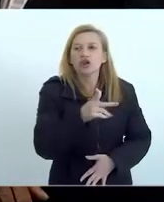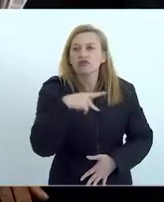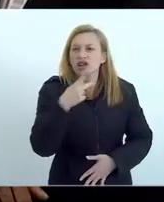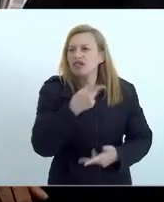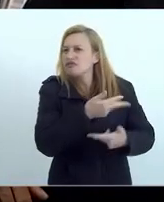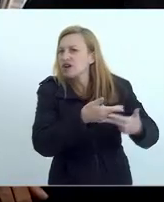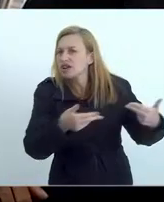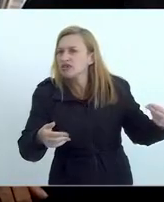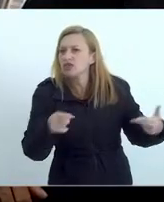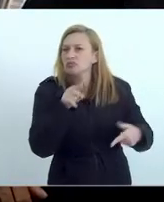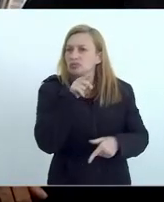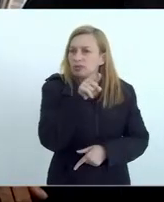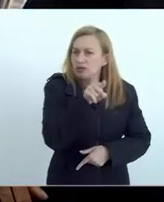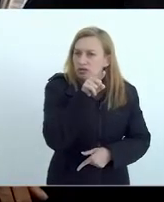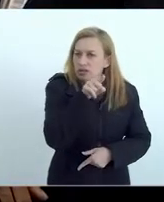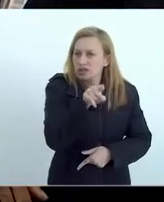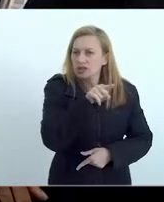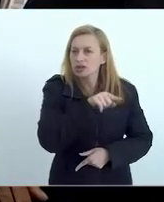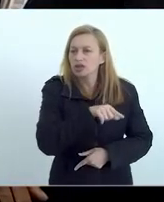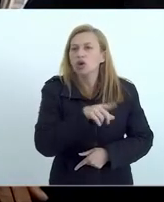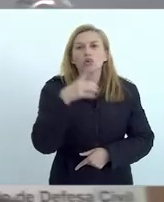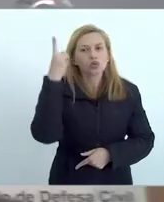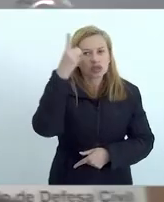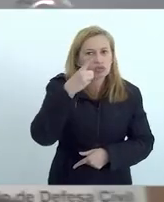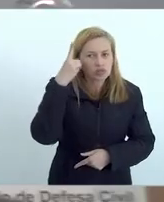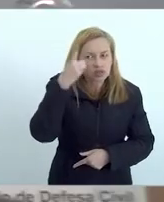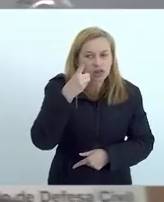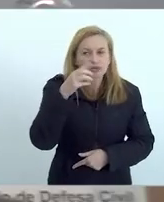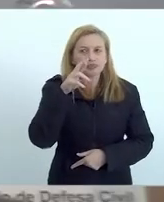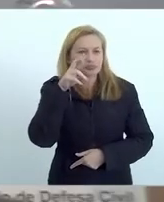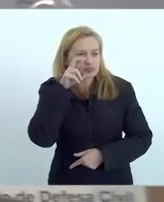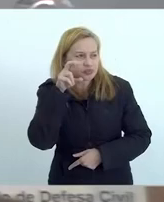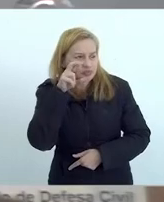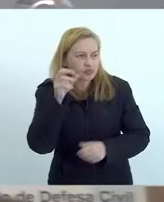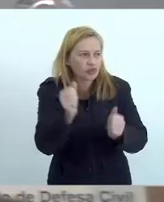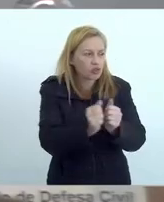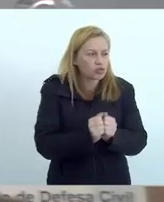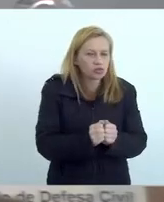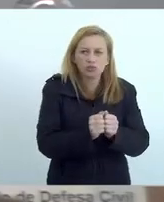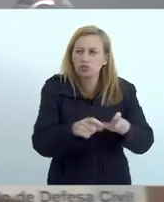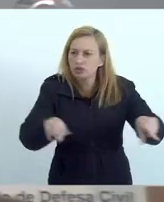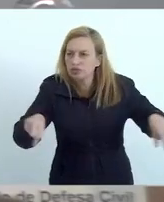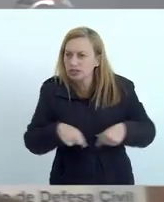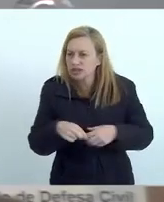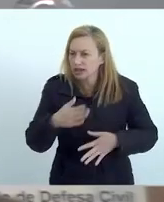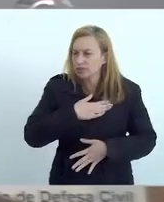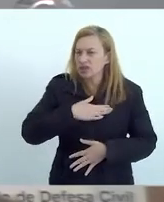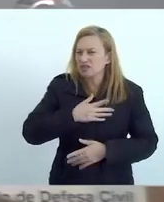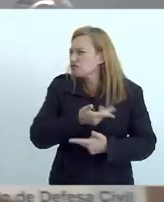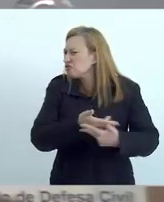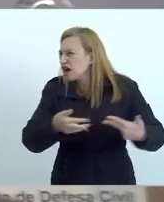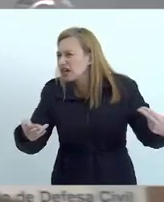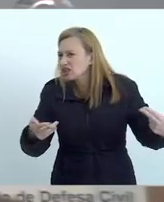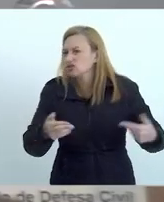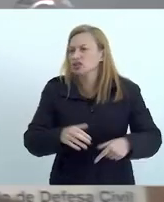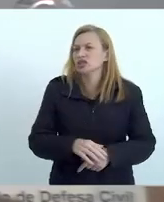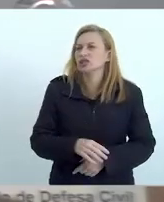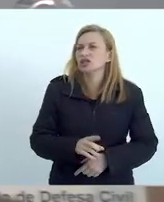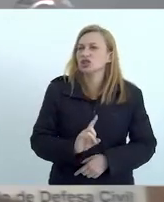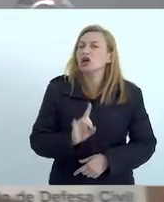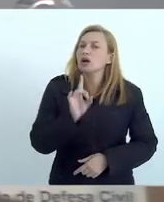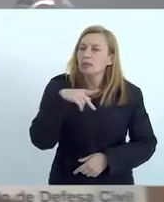falei diversas vezes para você o deputado rosenverg Reis teve no meu gabinete em inúmeras vezes não foi só uma vez não